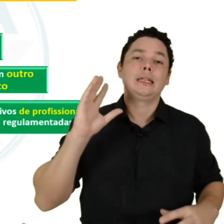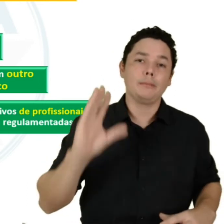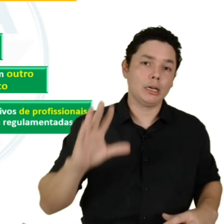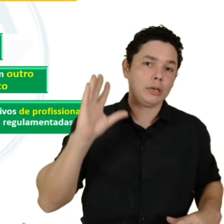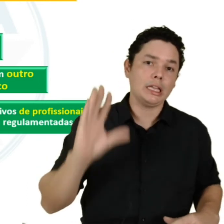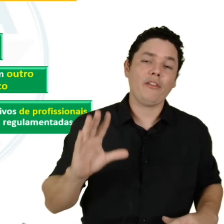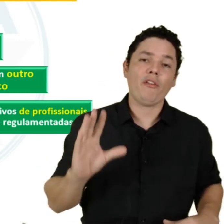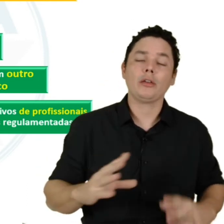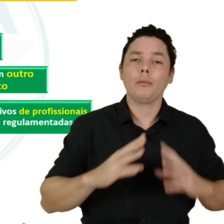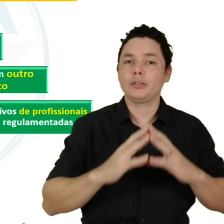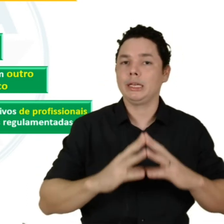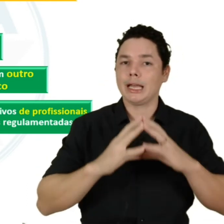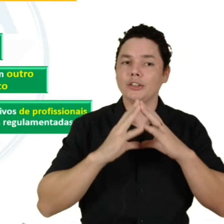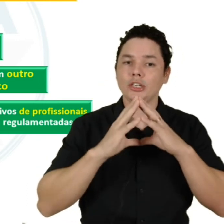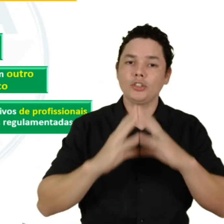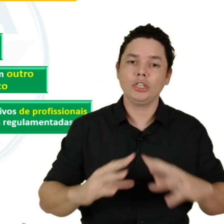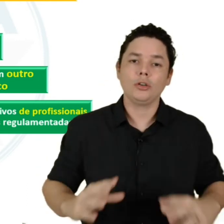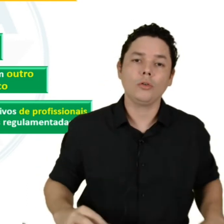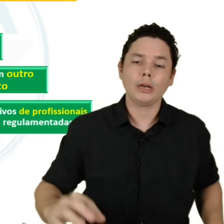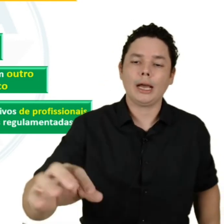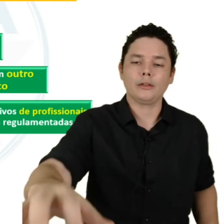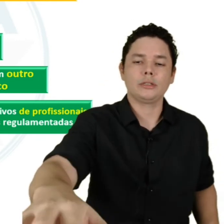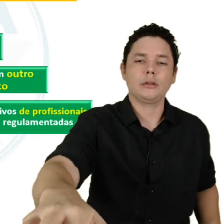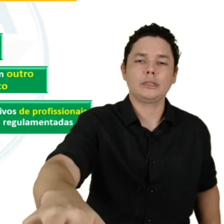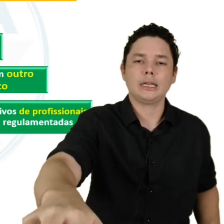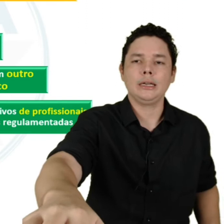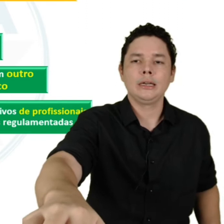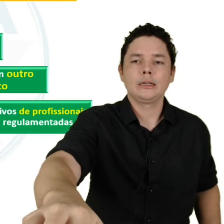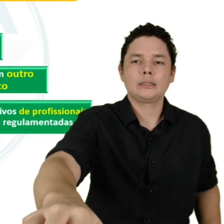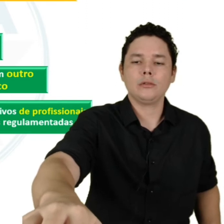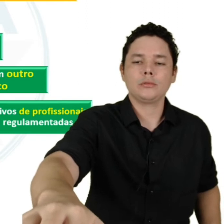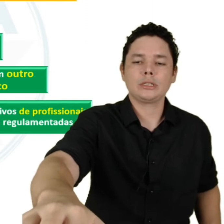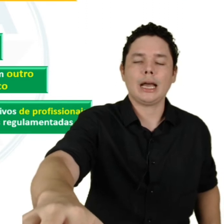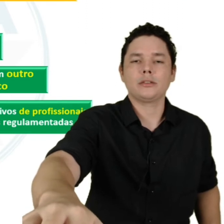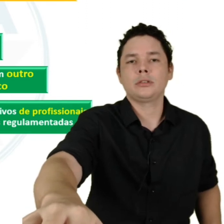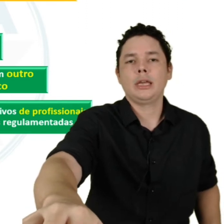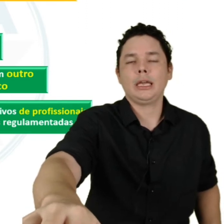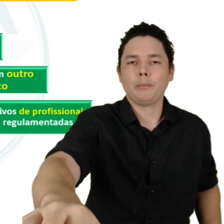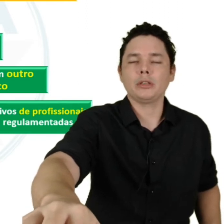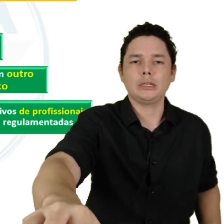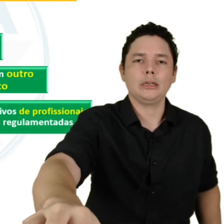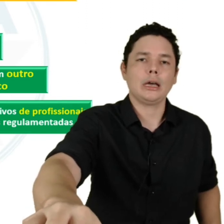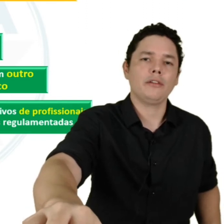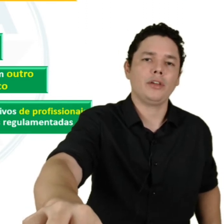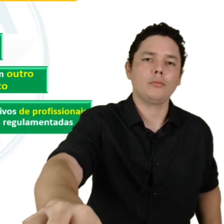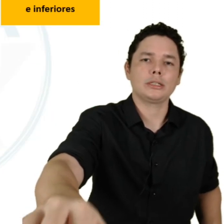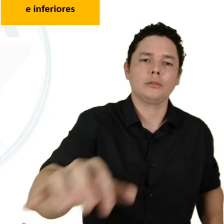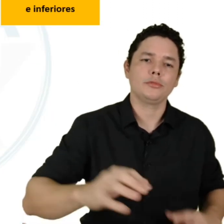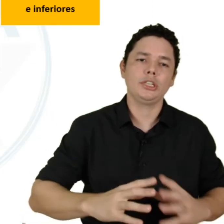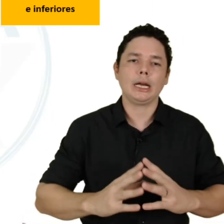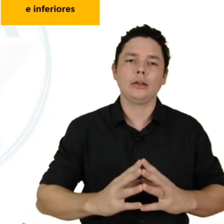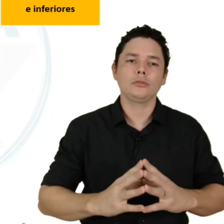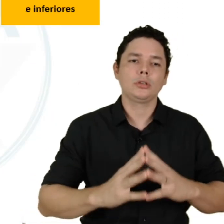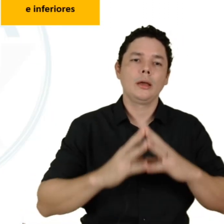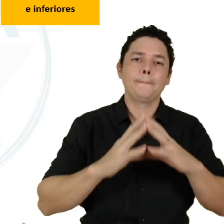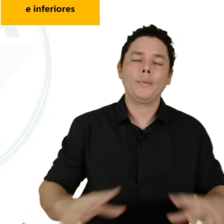regulamentadas. Lembrando que deve haver compatibilidade de horários. Então, esses aí são os casos em que pode sim haver acumulação